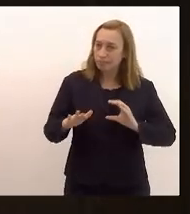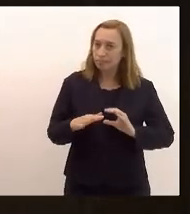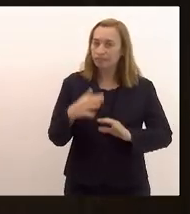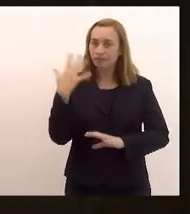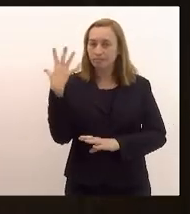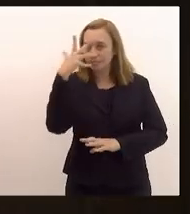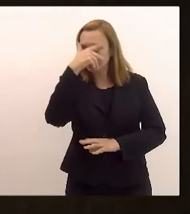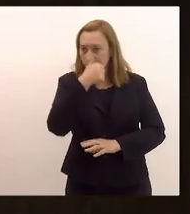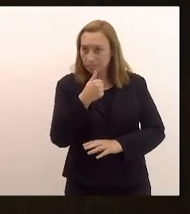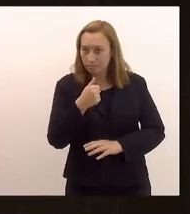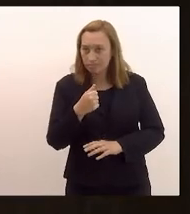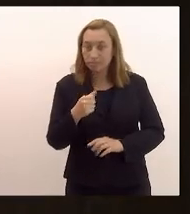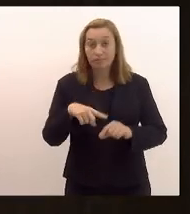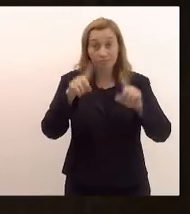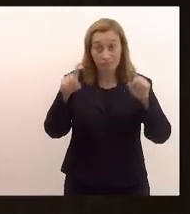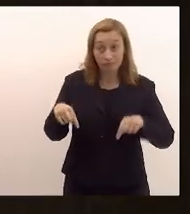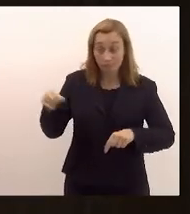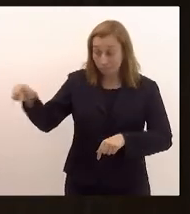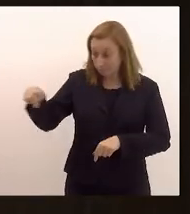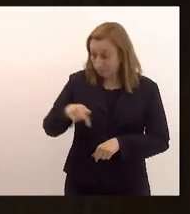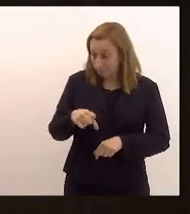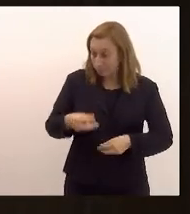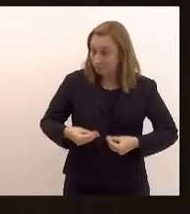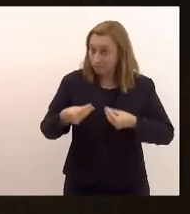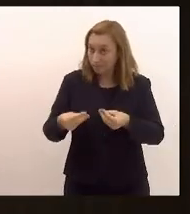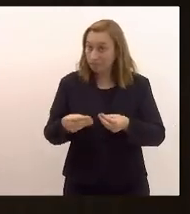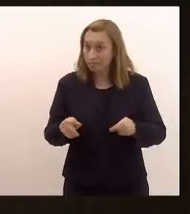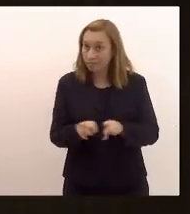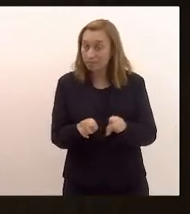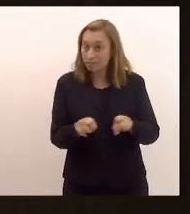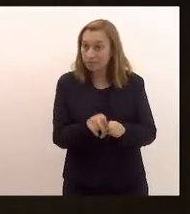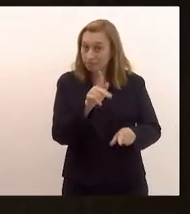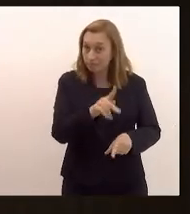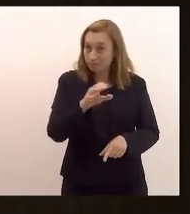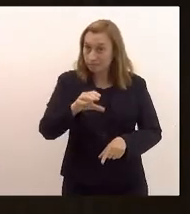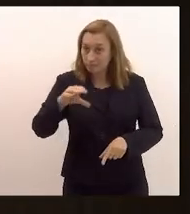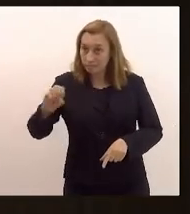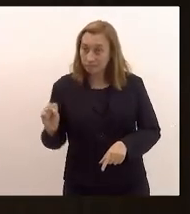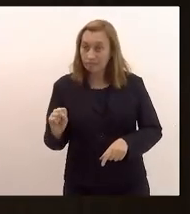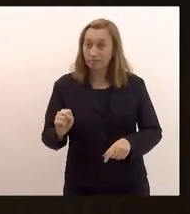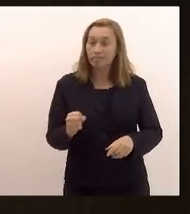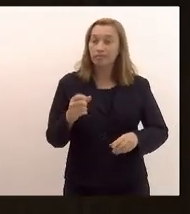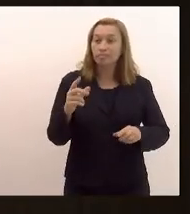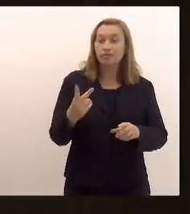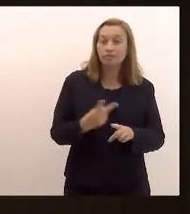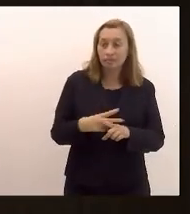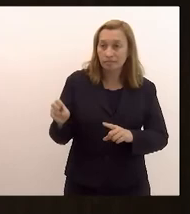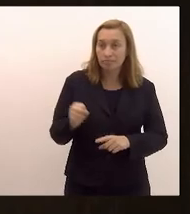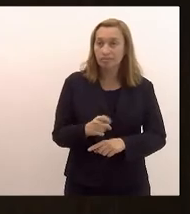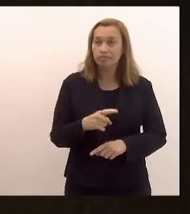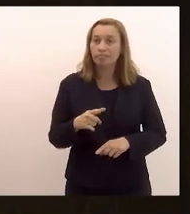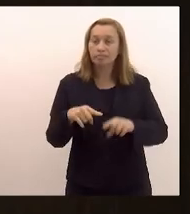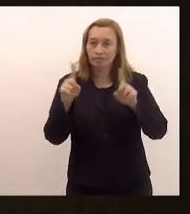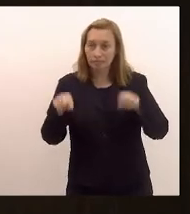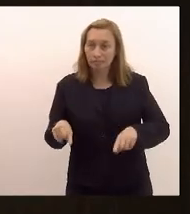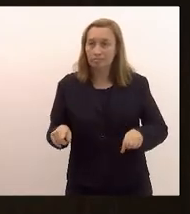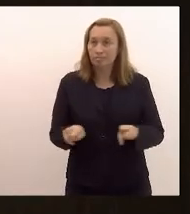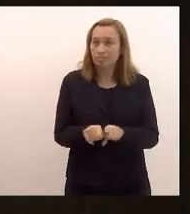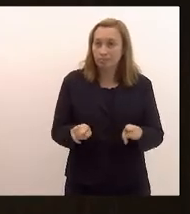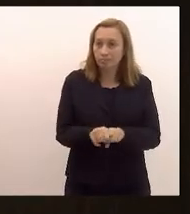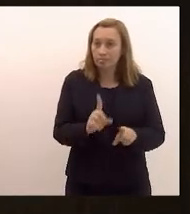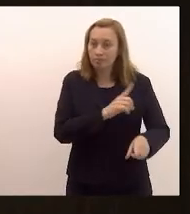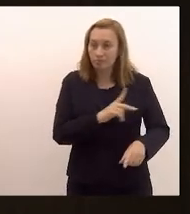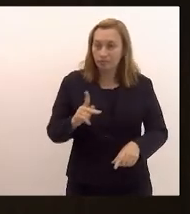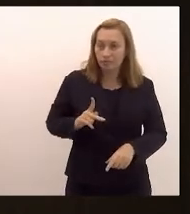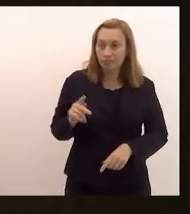cerimônia muito bonita que era os servidores vieram entregar também o excesso que são trabalho e uma vitória também de servidores não é só exclusivamente